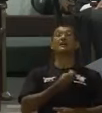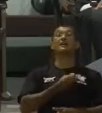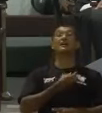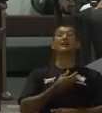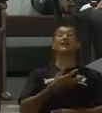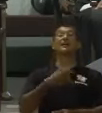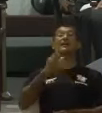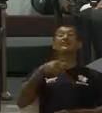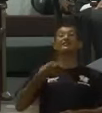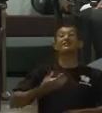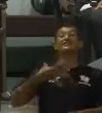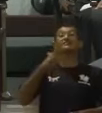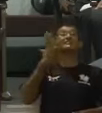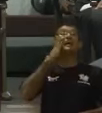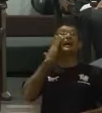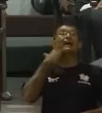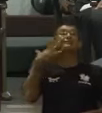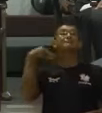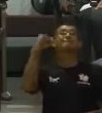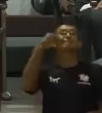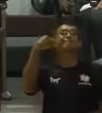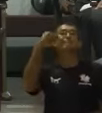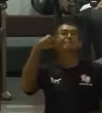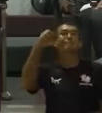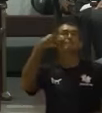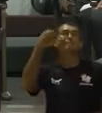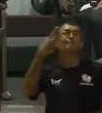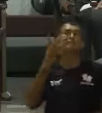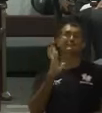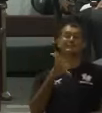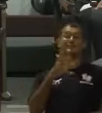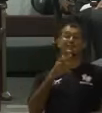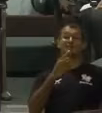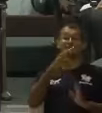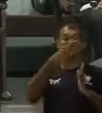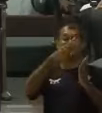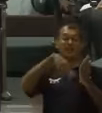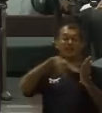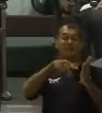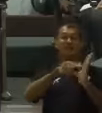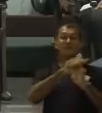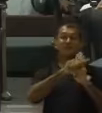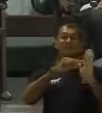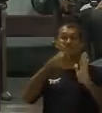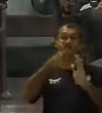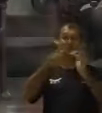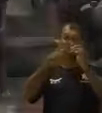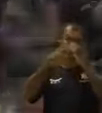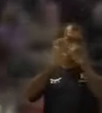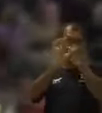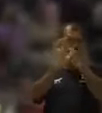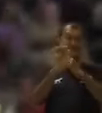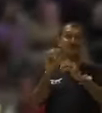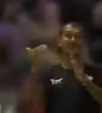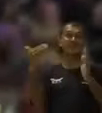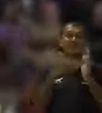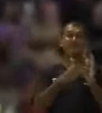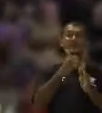vive. E quando você olha para o versículo de número 10 até o versículo